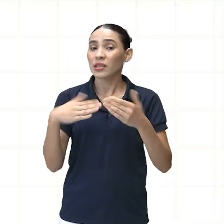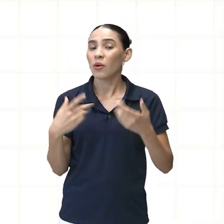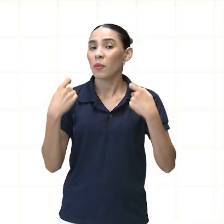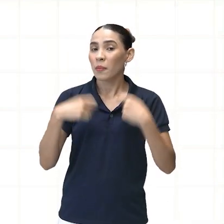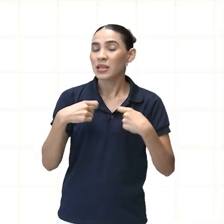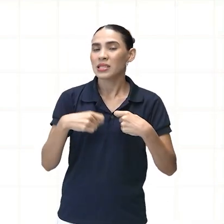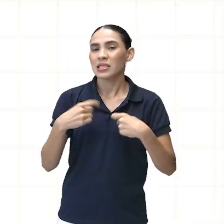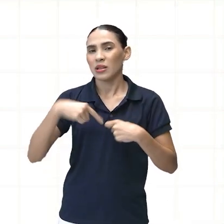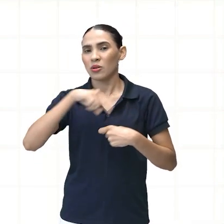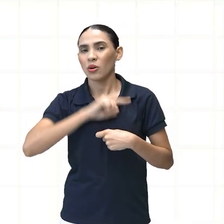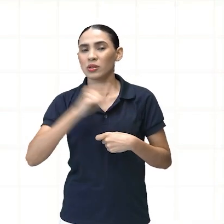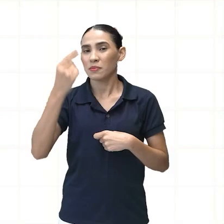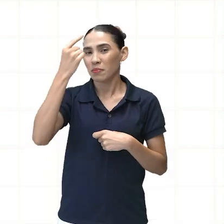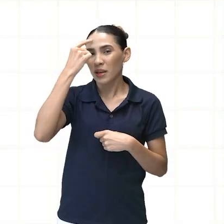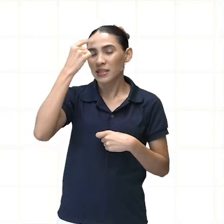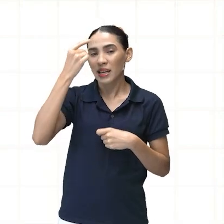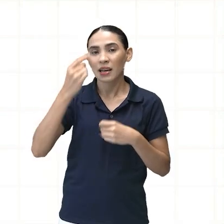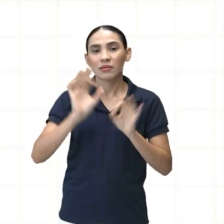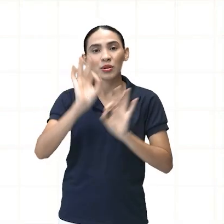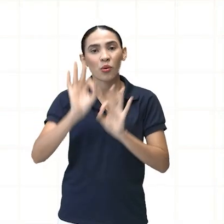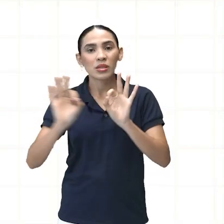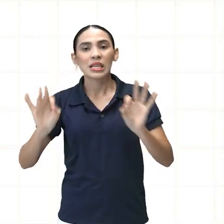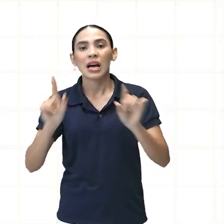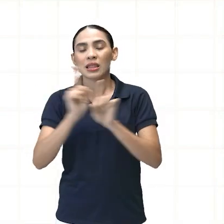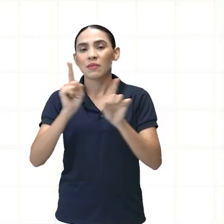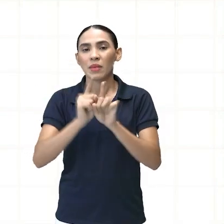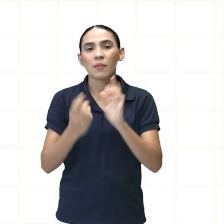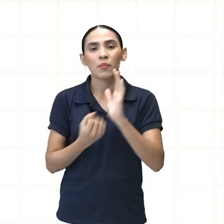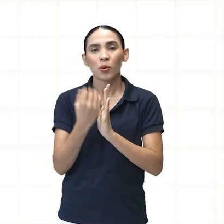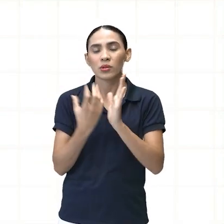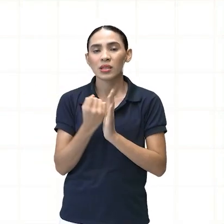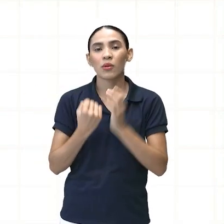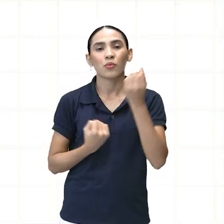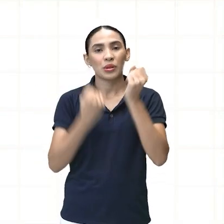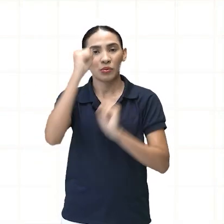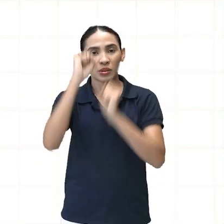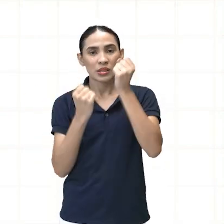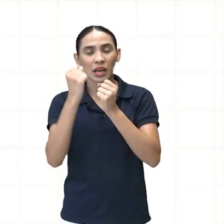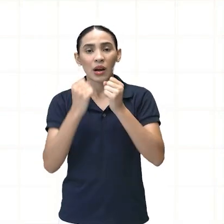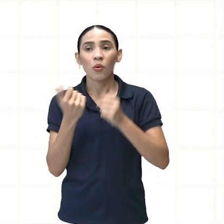necessário a gente pensar em distribuir, não é isso, essa produção